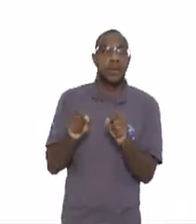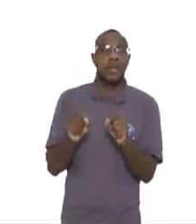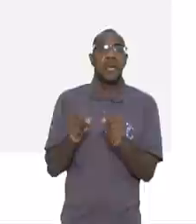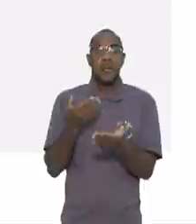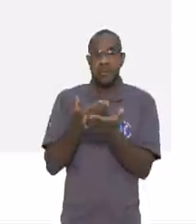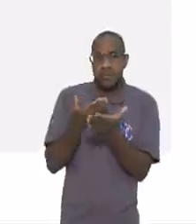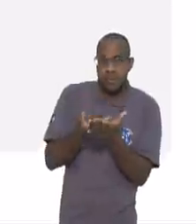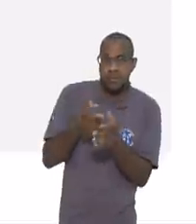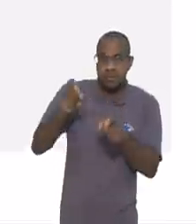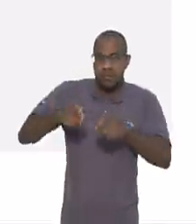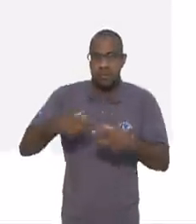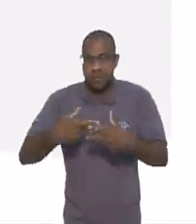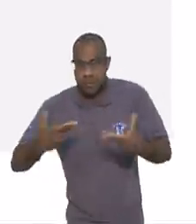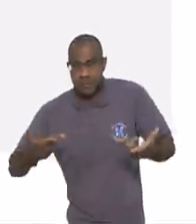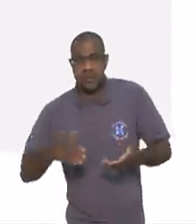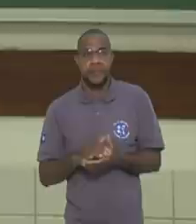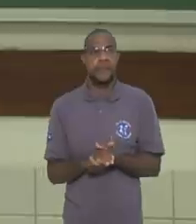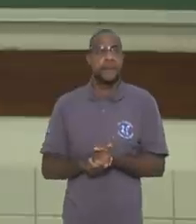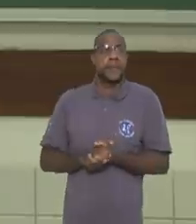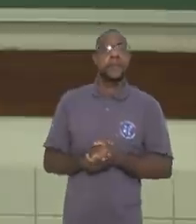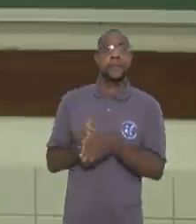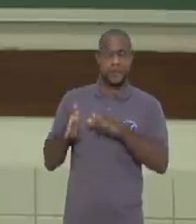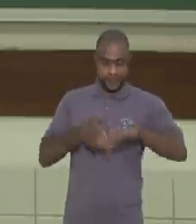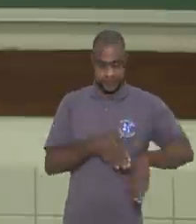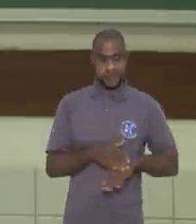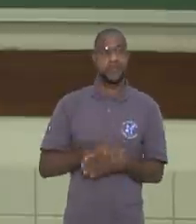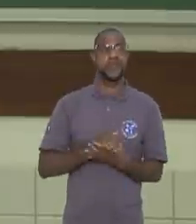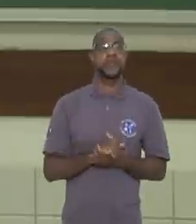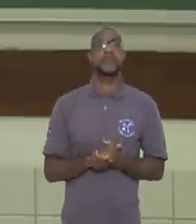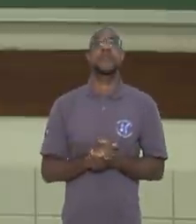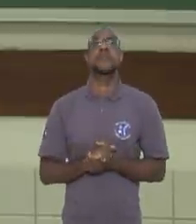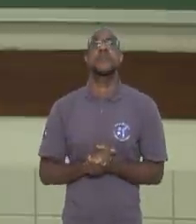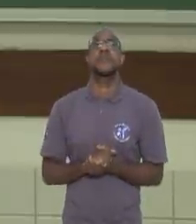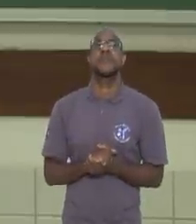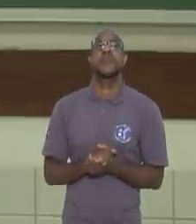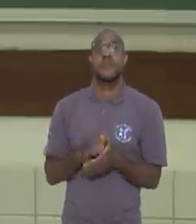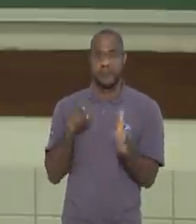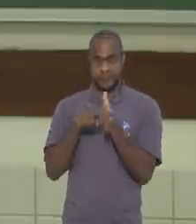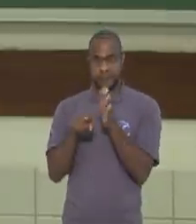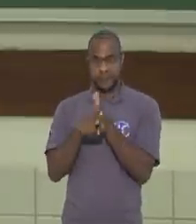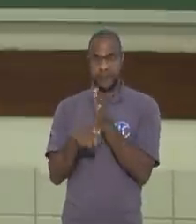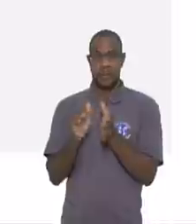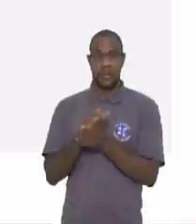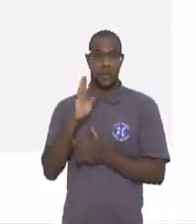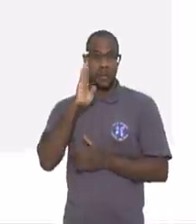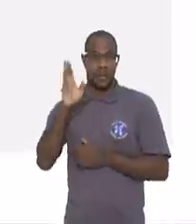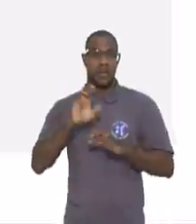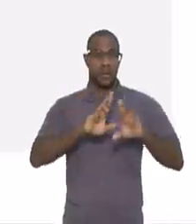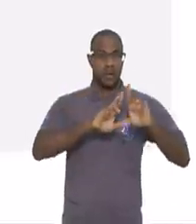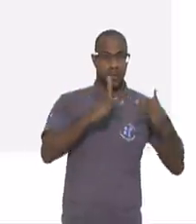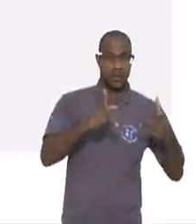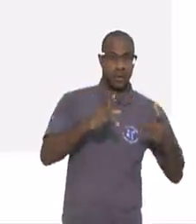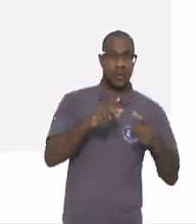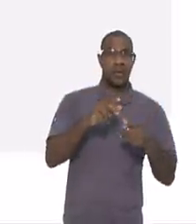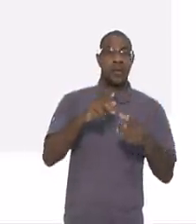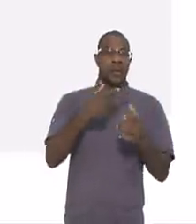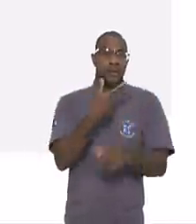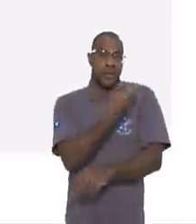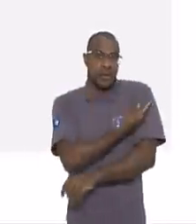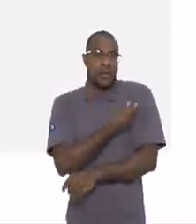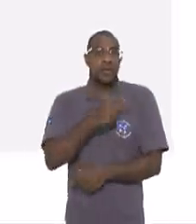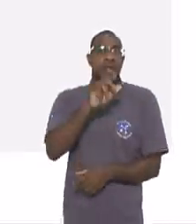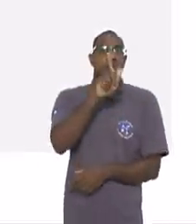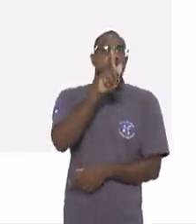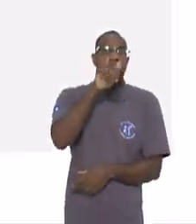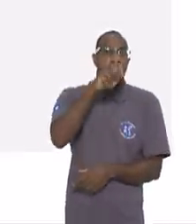medicina principalmente. Um quiz, para a gente dar uma pausa e continuar aí. Principal diferença entre vacina gênica e a tradicional